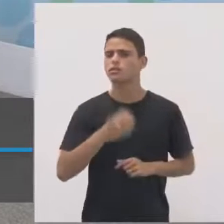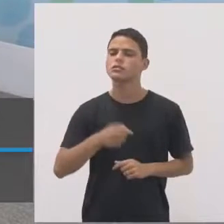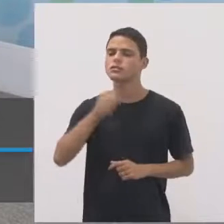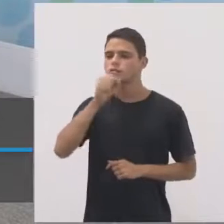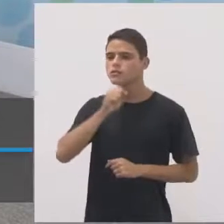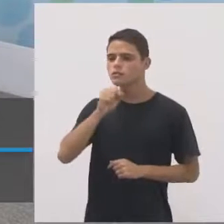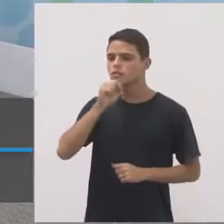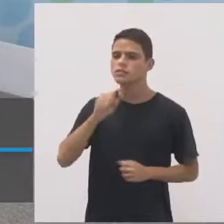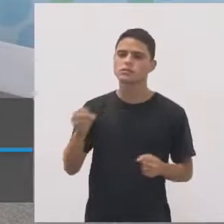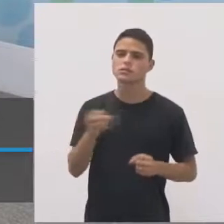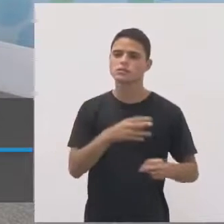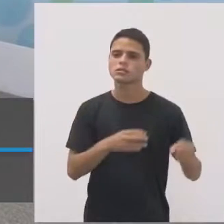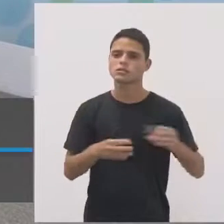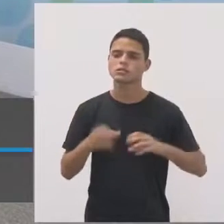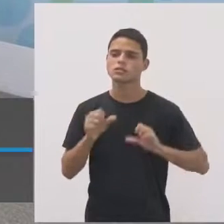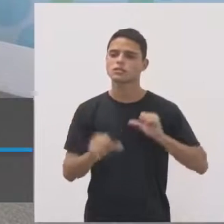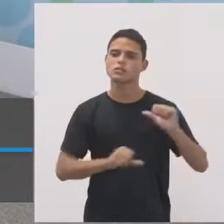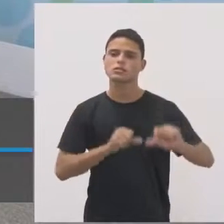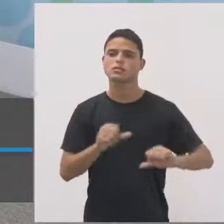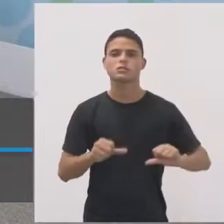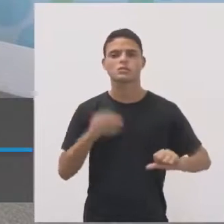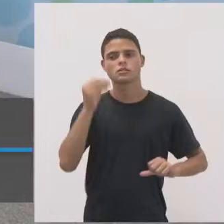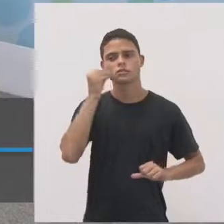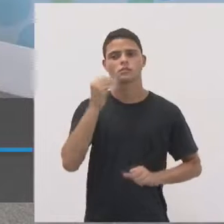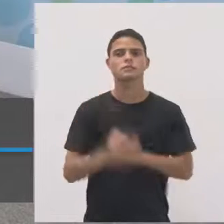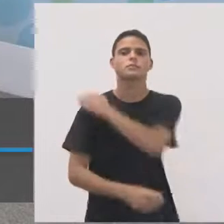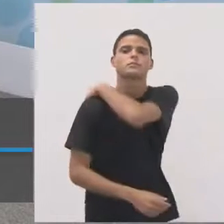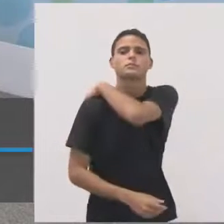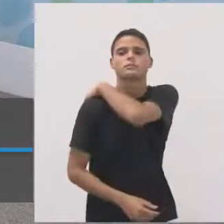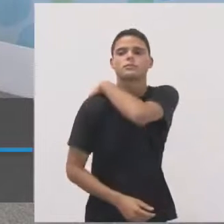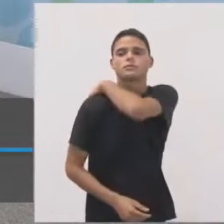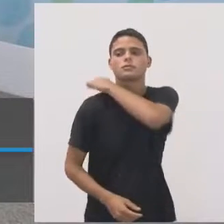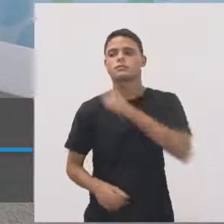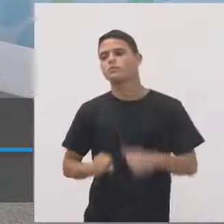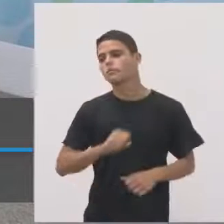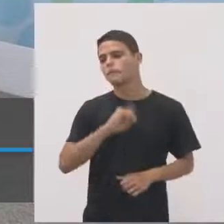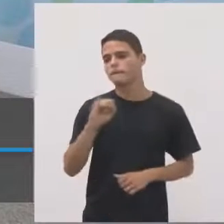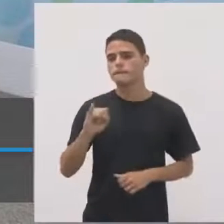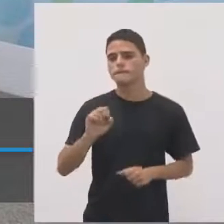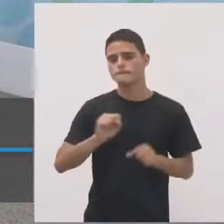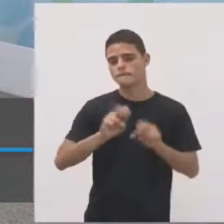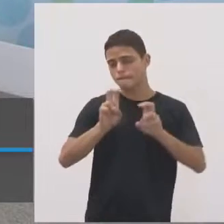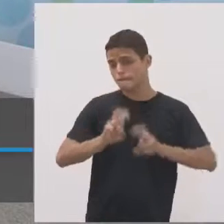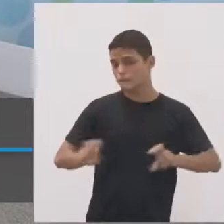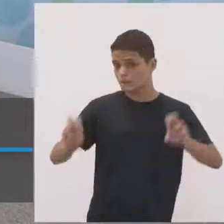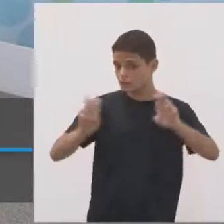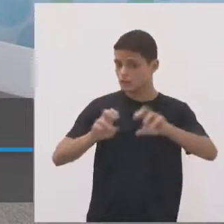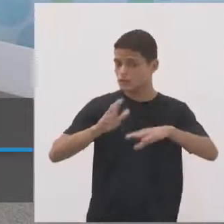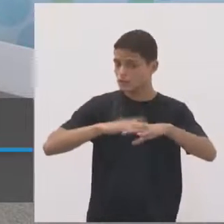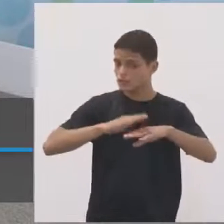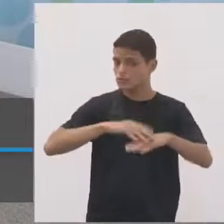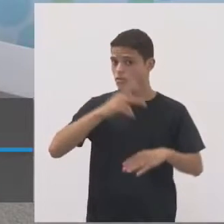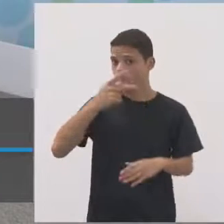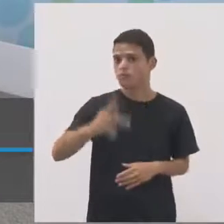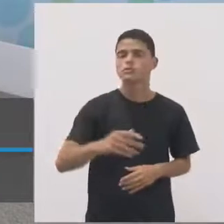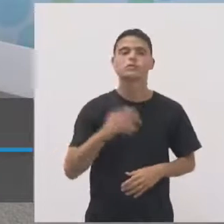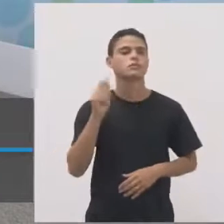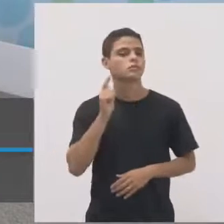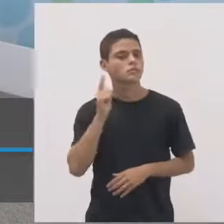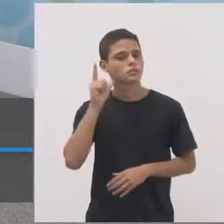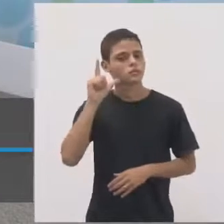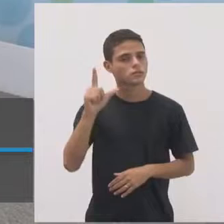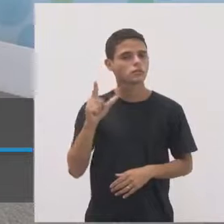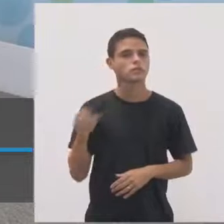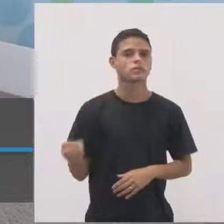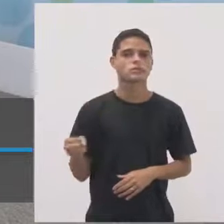antigo. A gente fala, vamos tentar atualizar? Mas aí entra naquela primeira formação. Será que o seu computador, o seu notebook, o seu tablet, ele